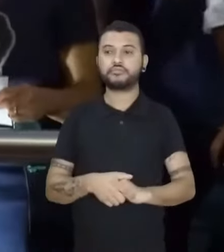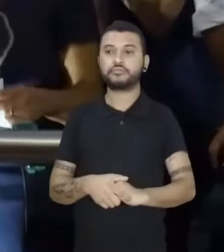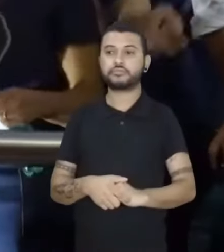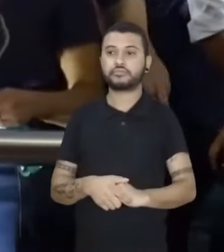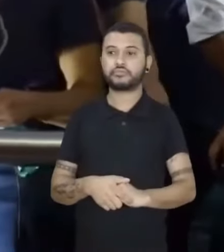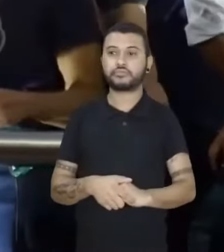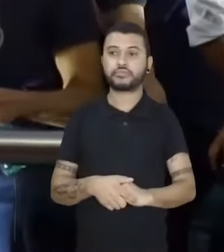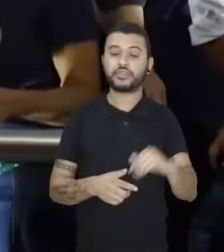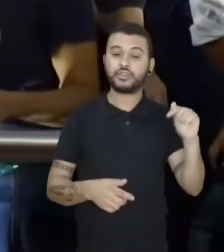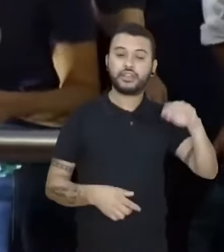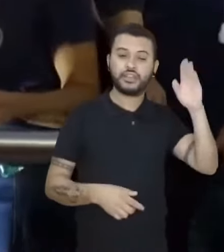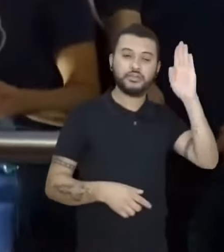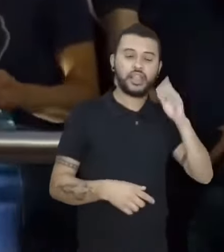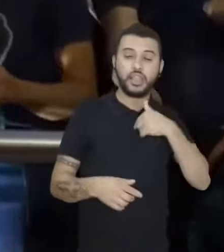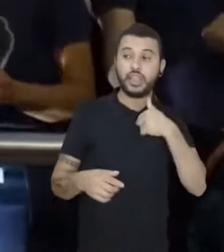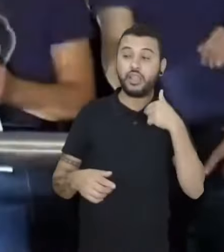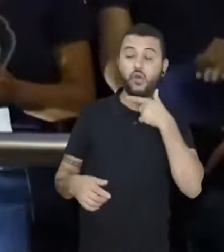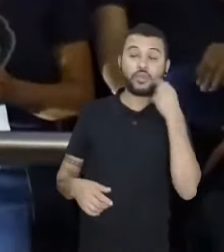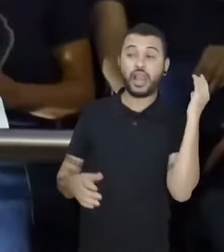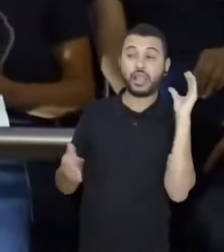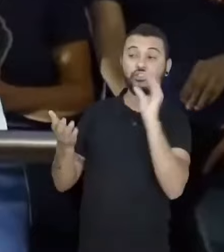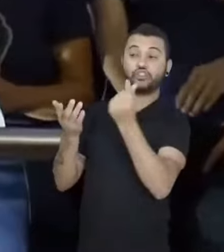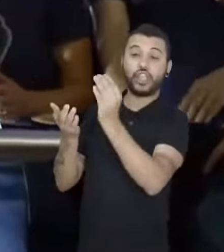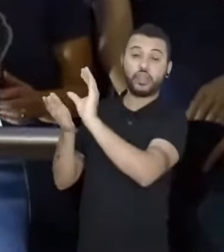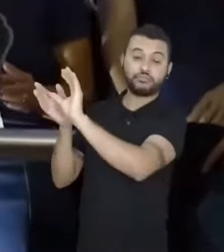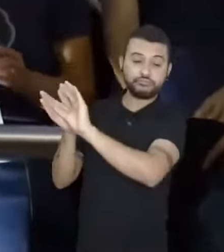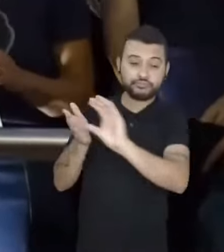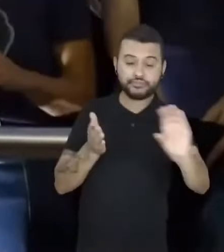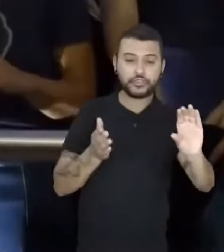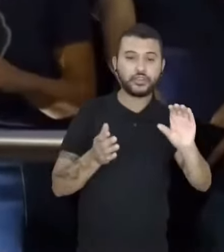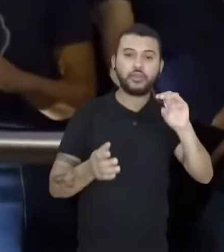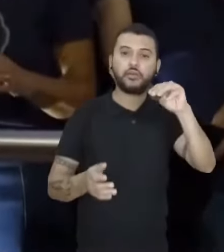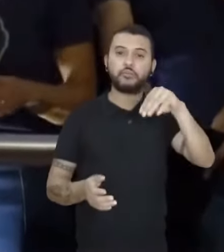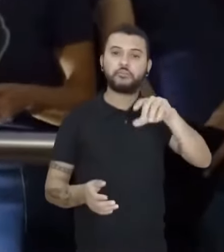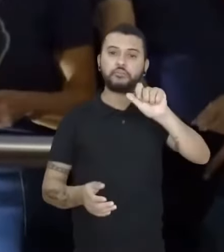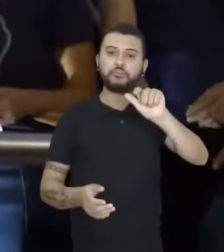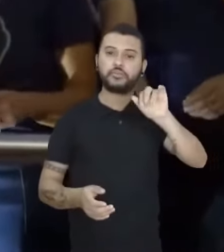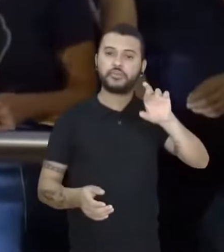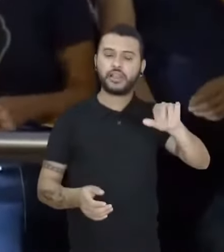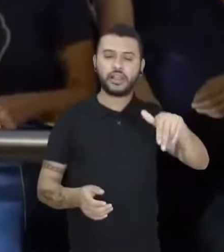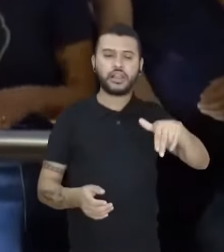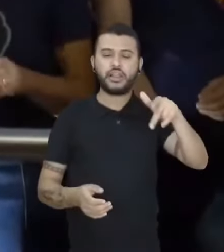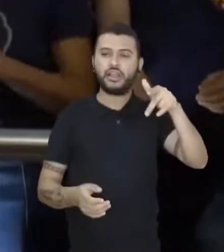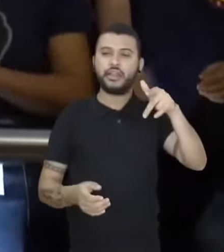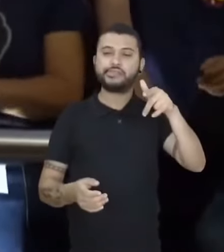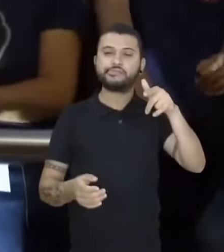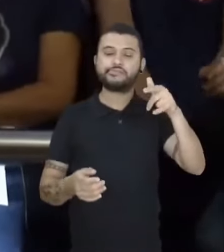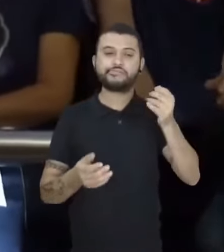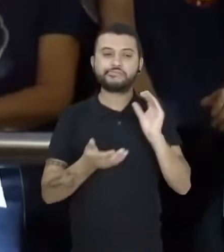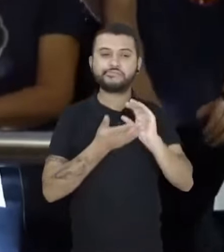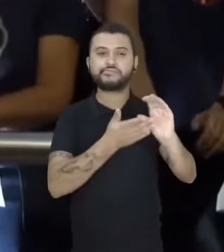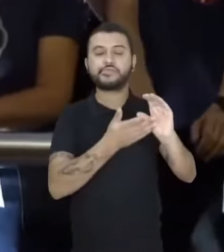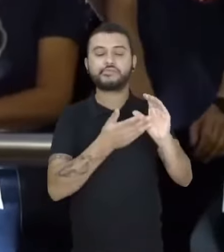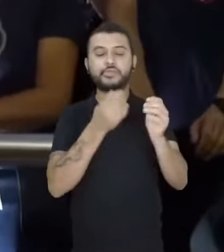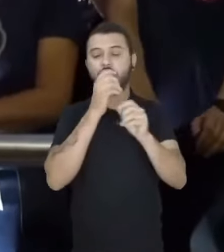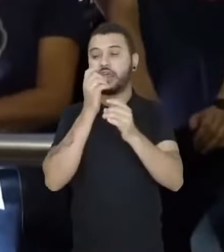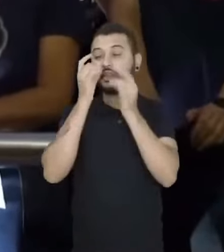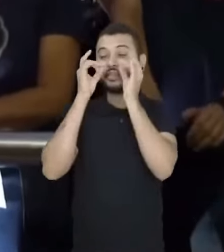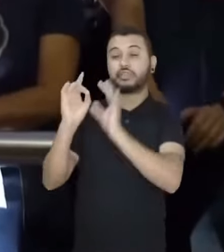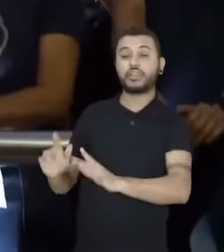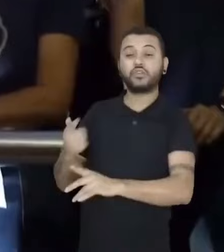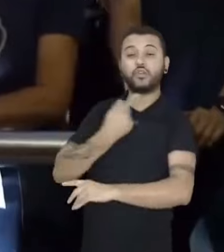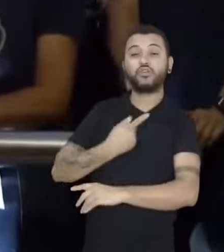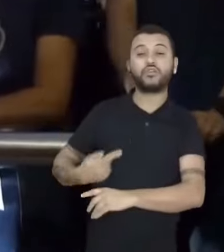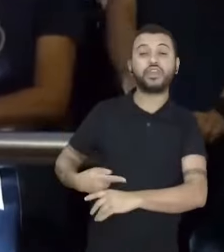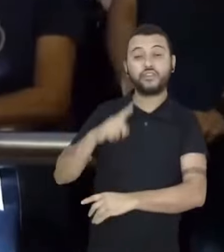Em Brasília buscar dinheiro. O Malan não deu dinheiro, ele voltou e abandonou o governo,